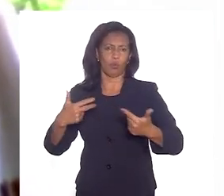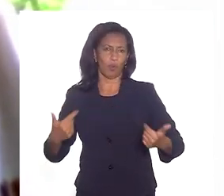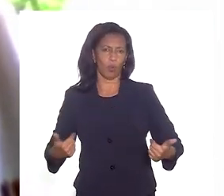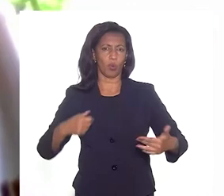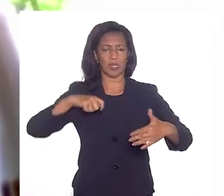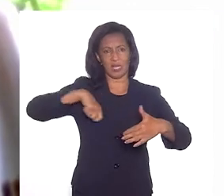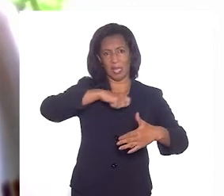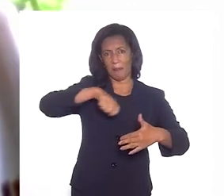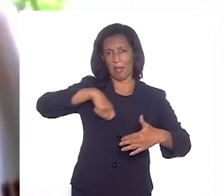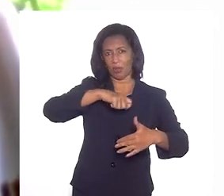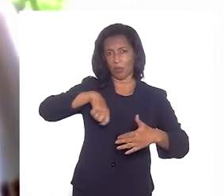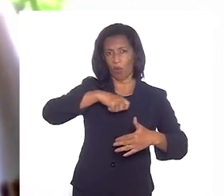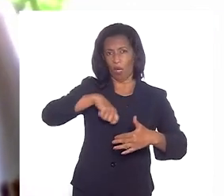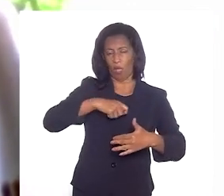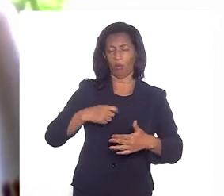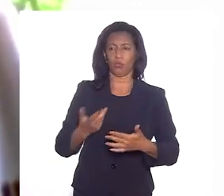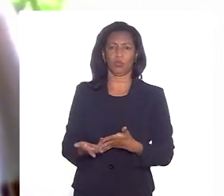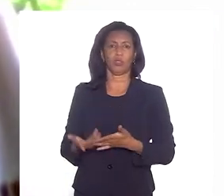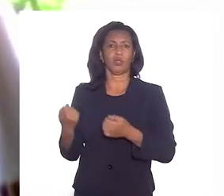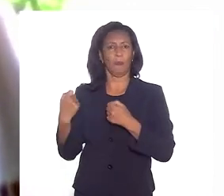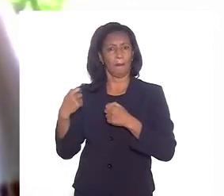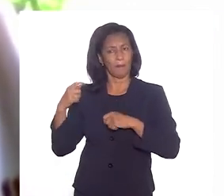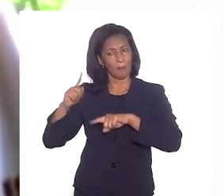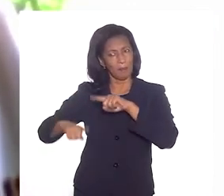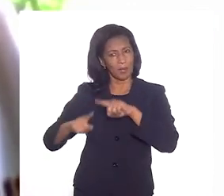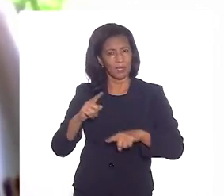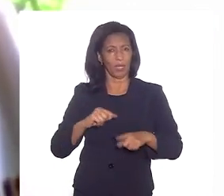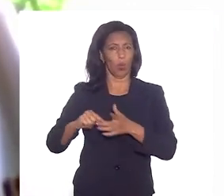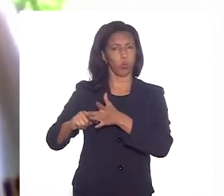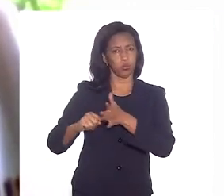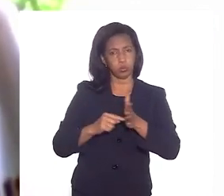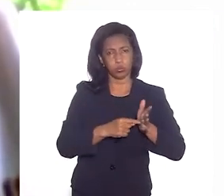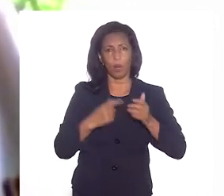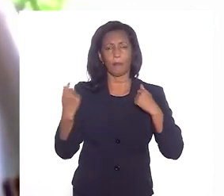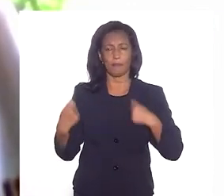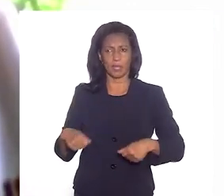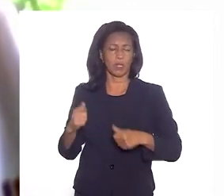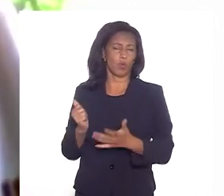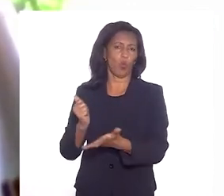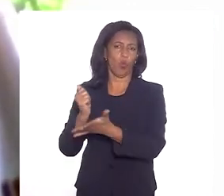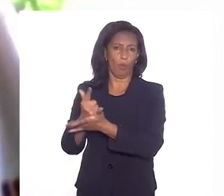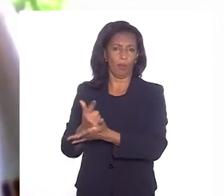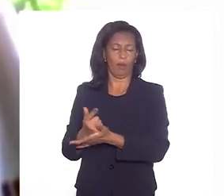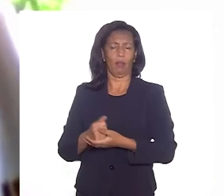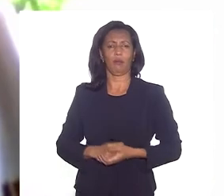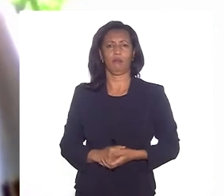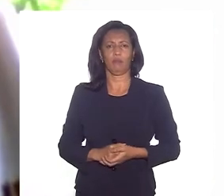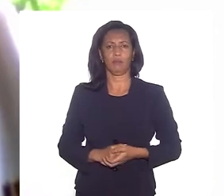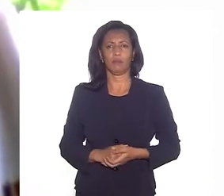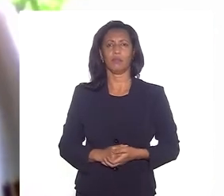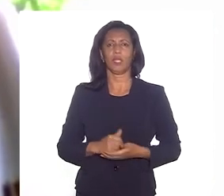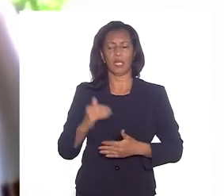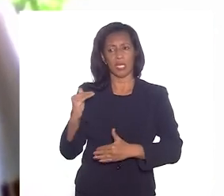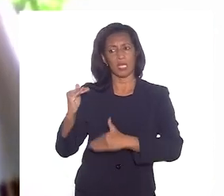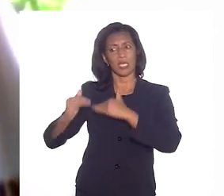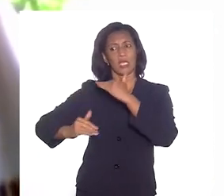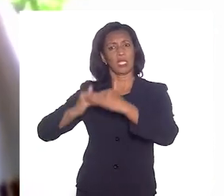a minha produção é toda manual, não tenho masseira. Então, quero adaptar um pouco melhor, claro, com